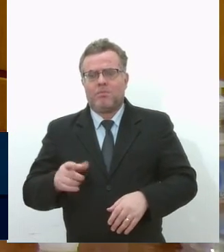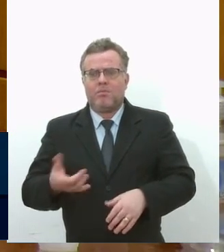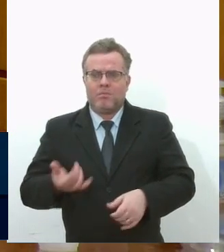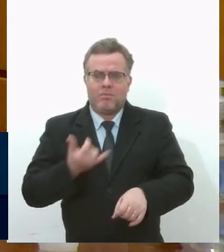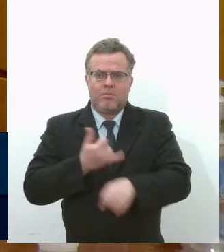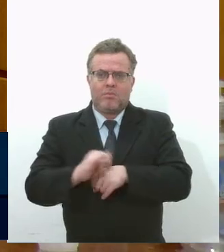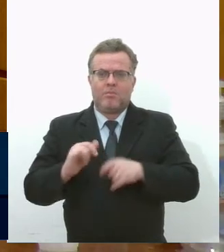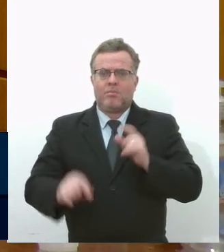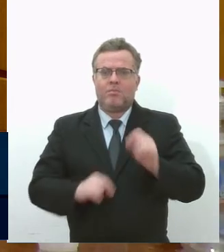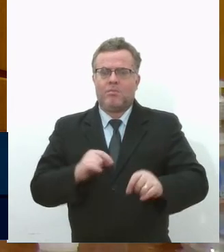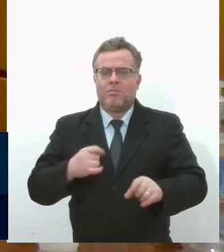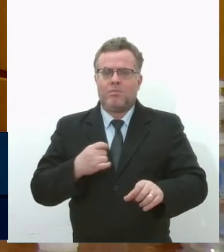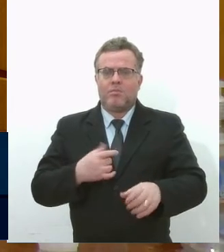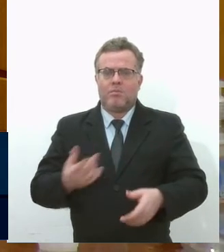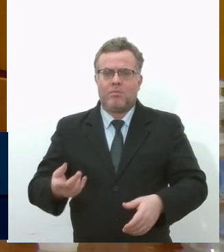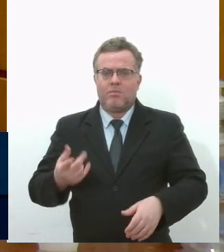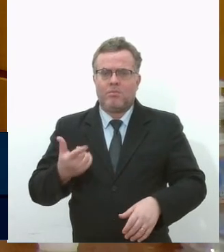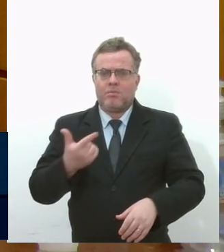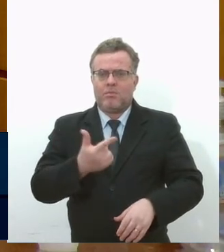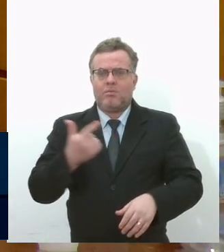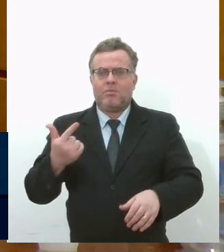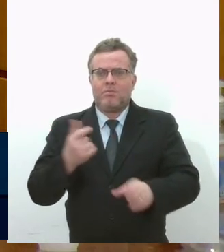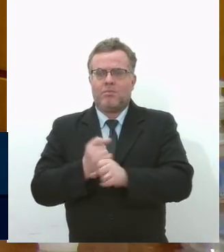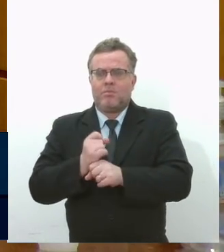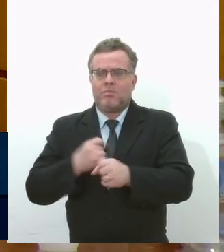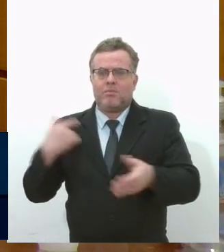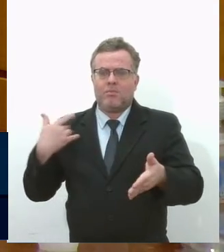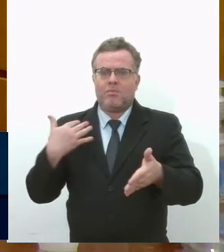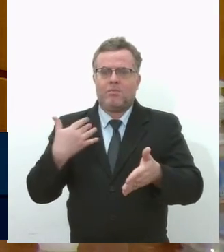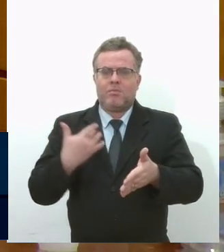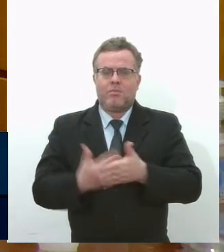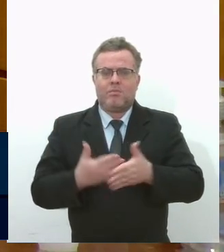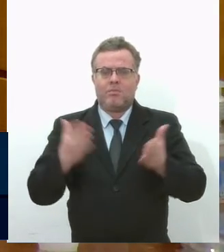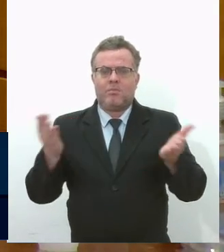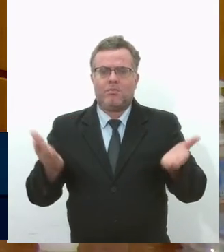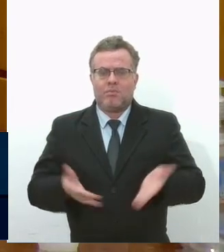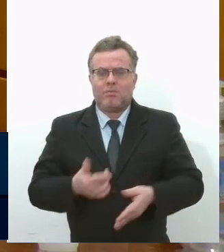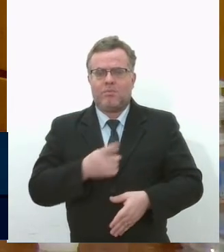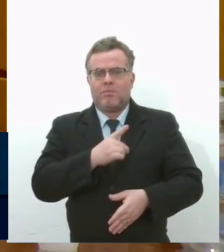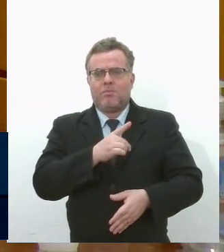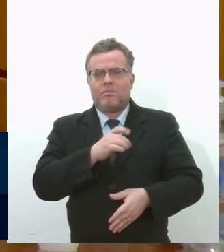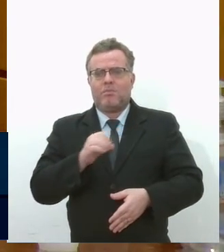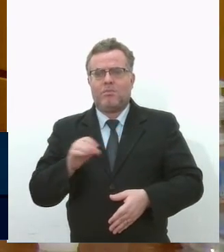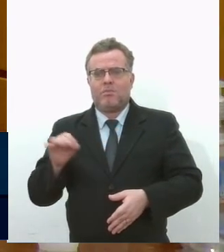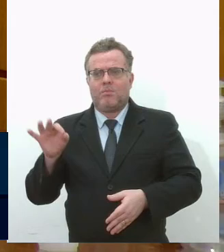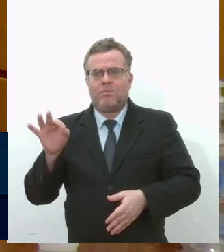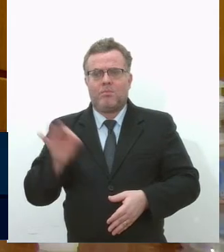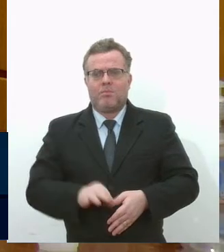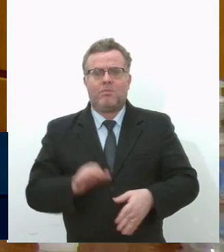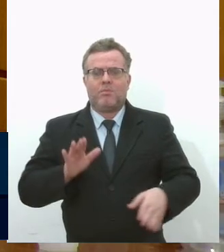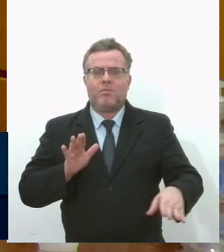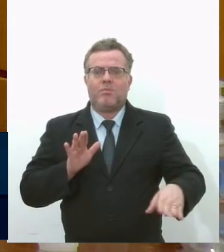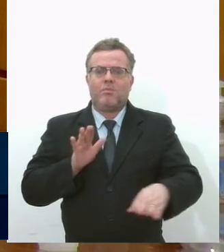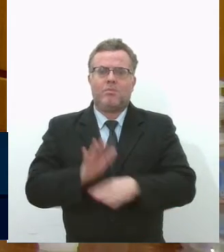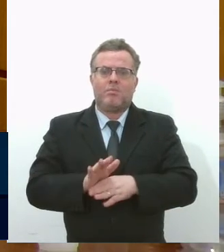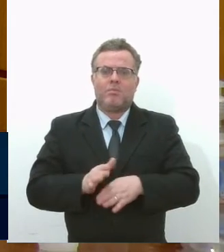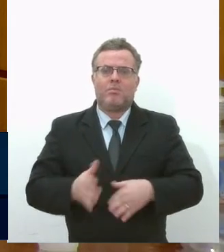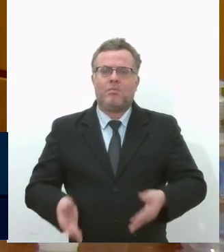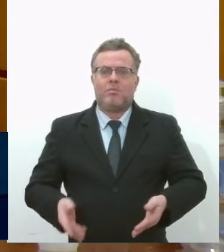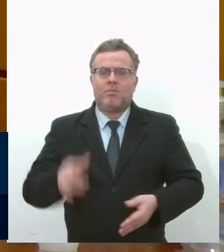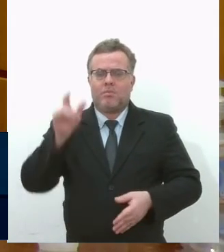longo desses últimos 22 anos, 100% a favor ou contra o